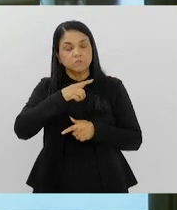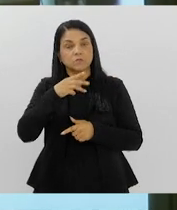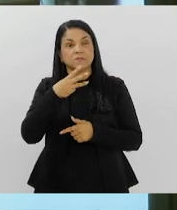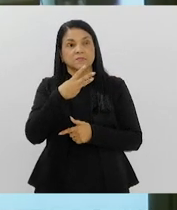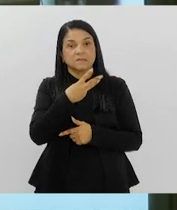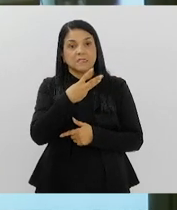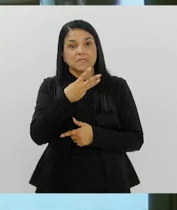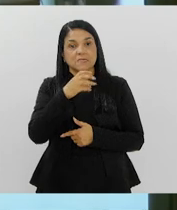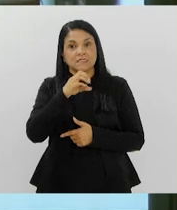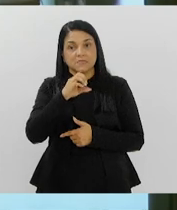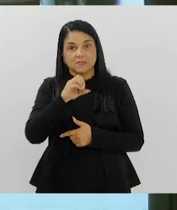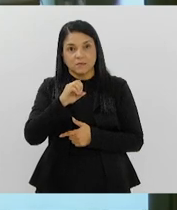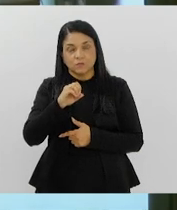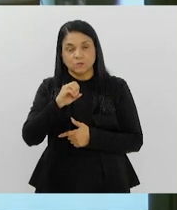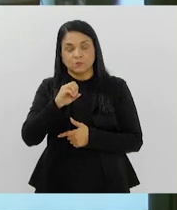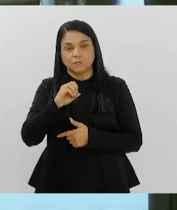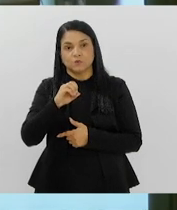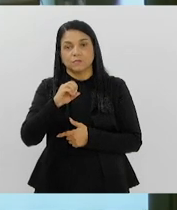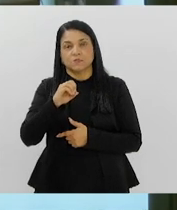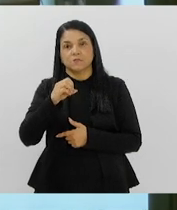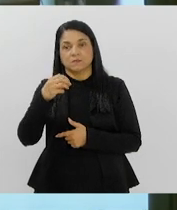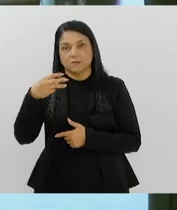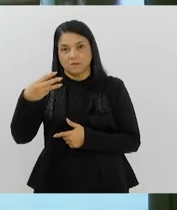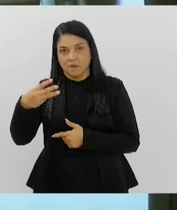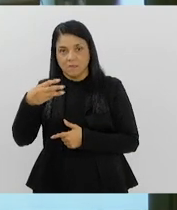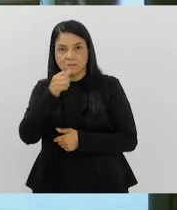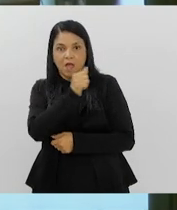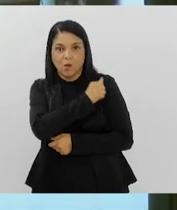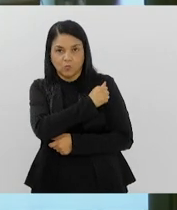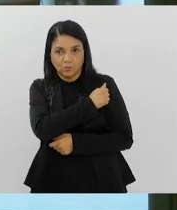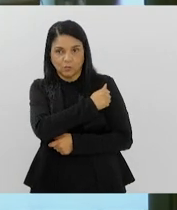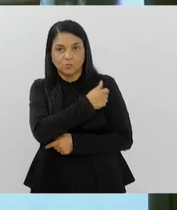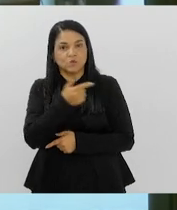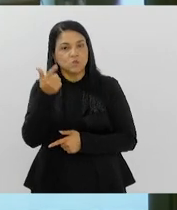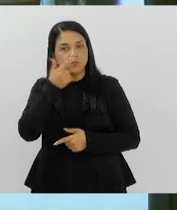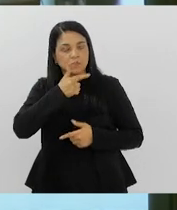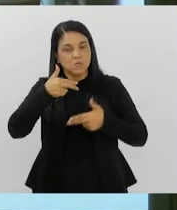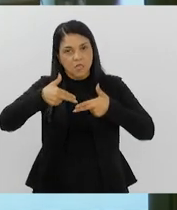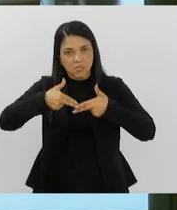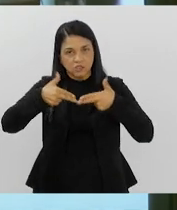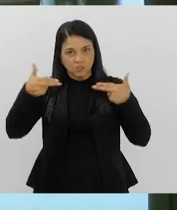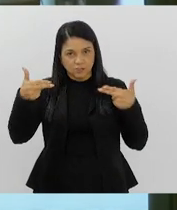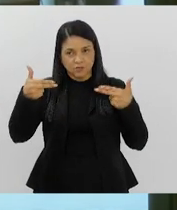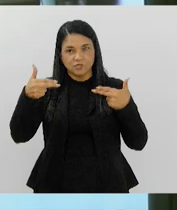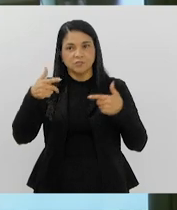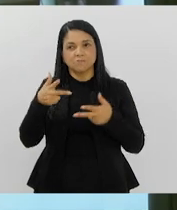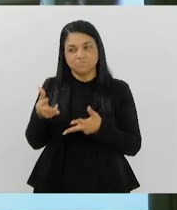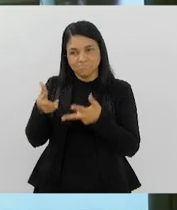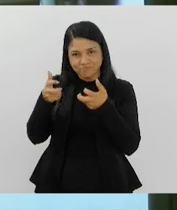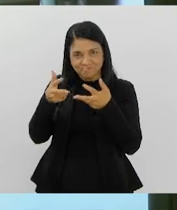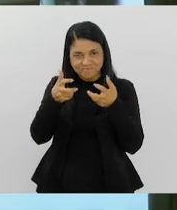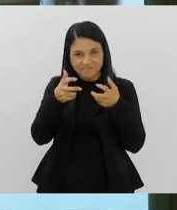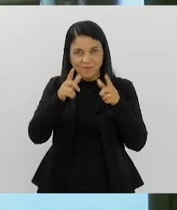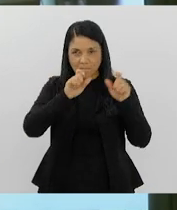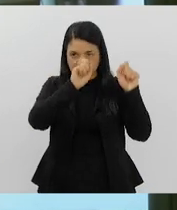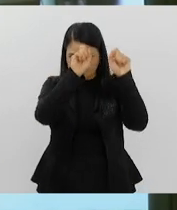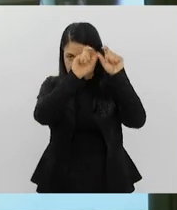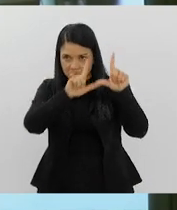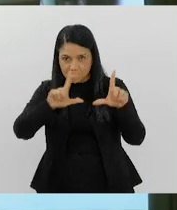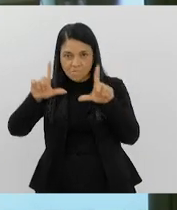303 alunos e alcançar todas essas etnias que os senhores veem aí, Jaminauas,